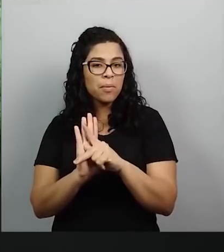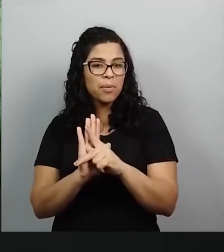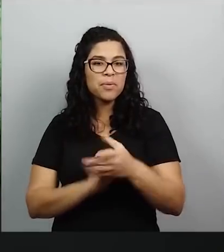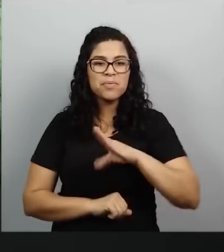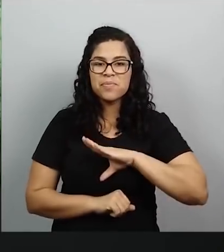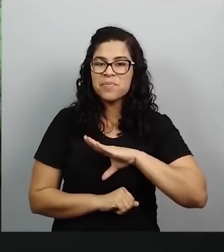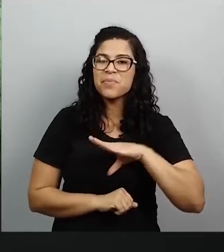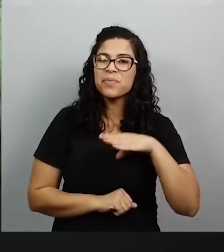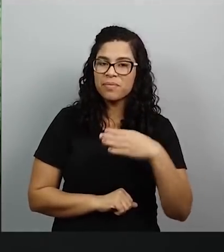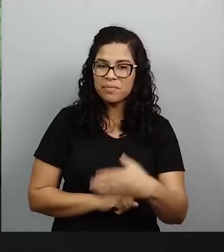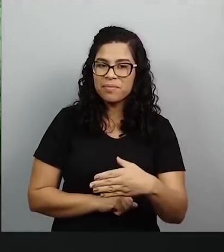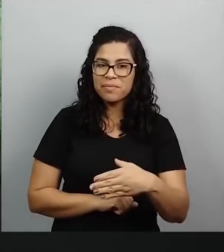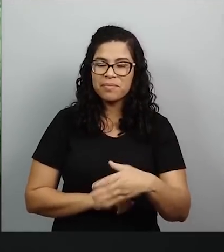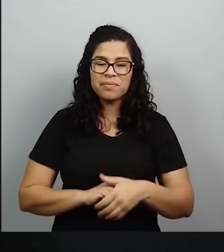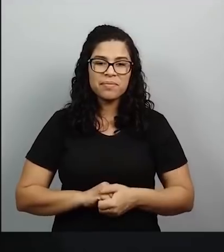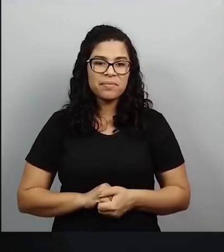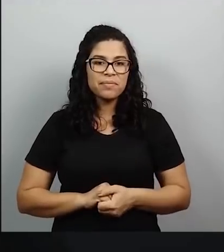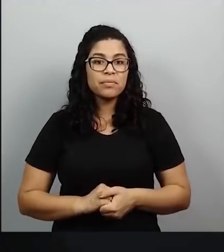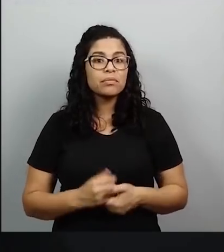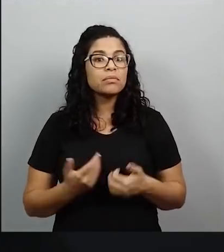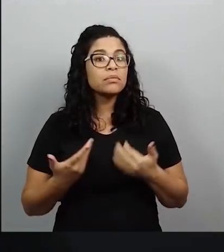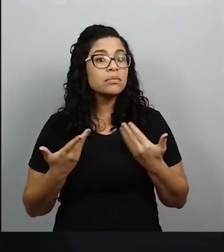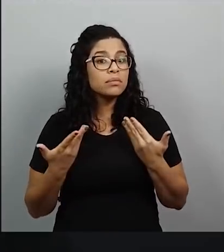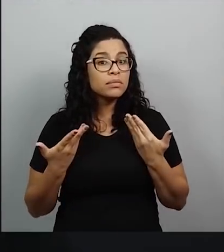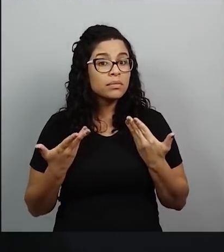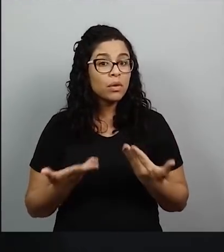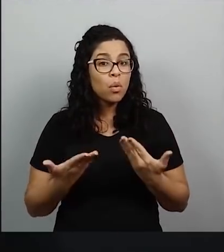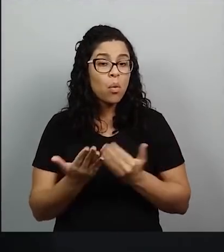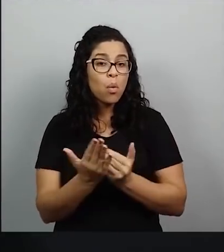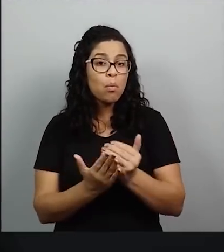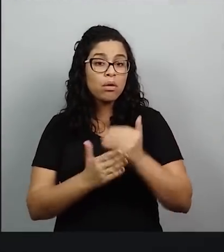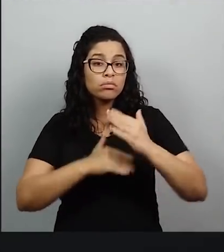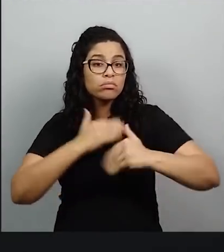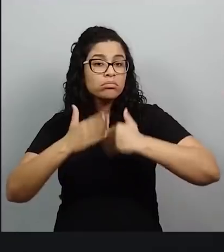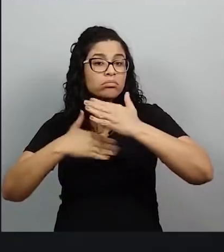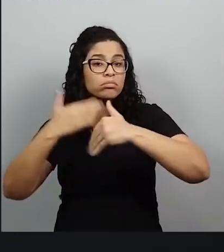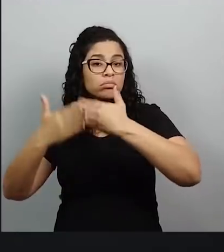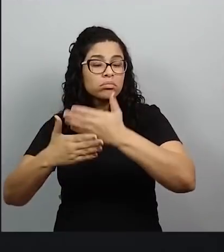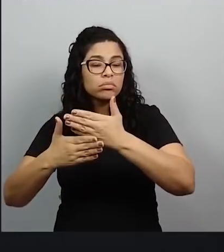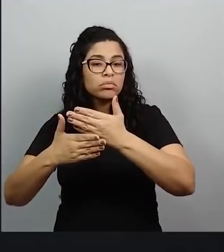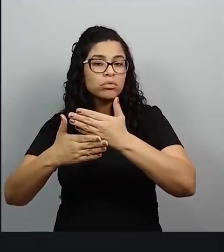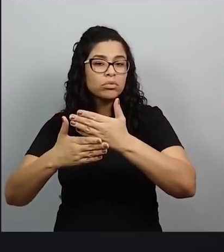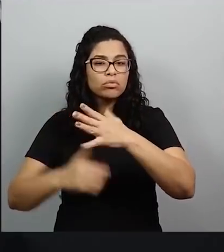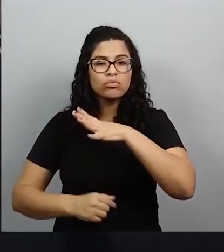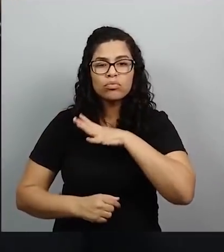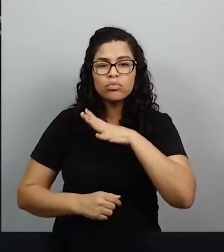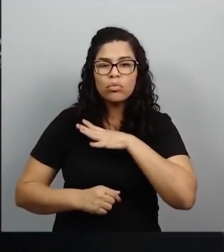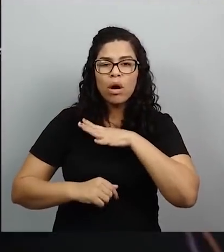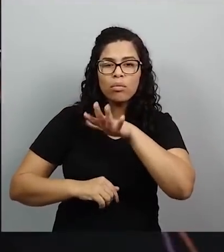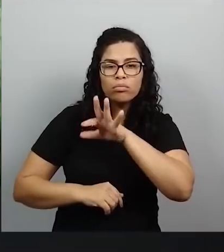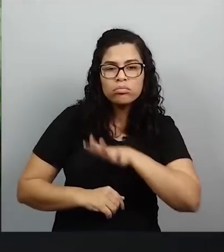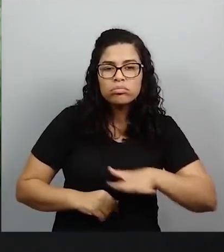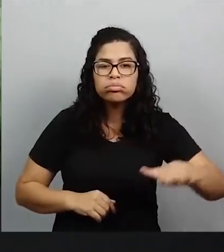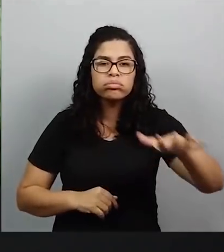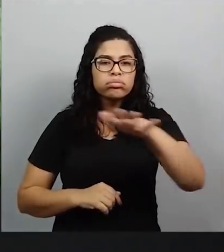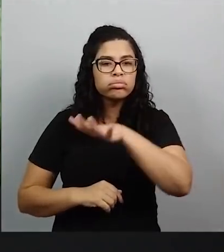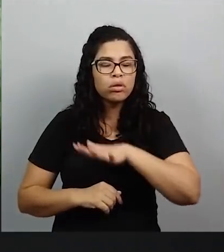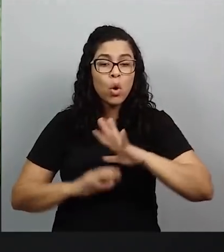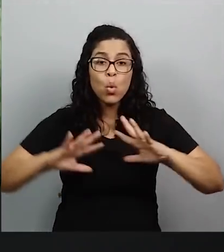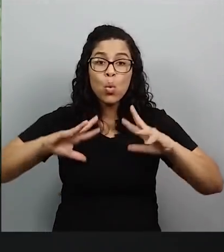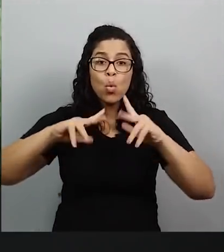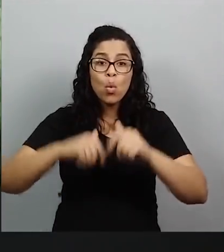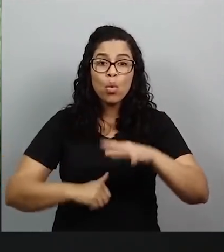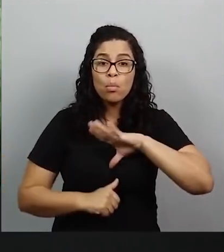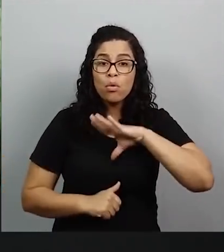ser propriedade de Portugal. Então, começa um processo de urbanização. tudo aquilo